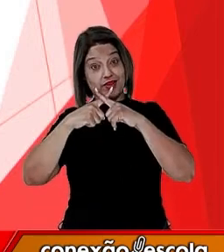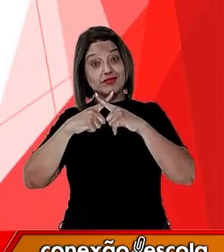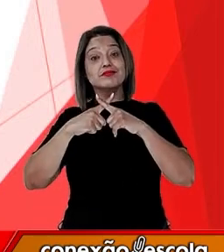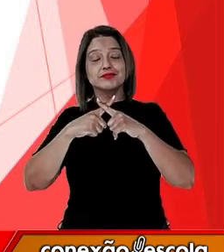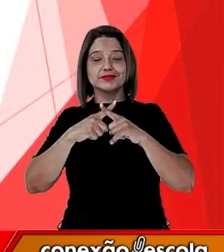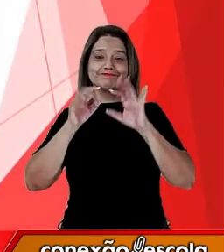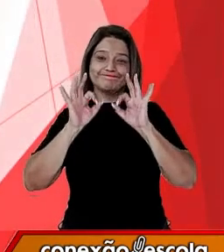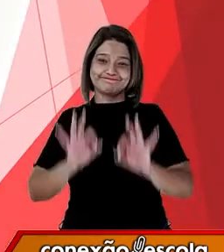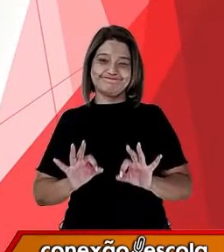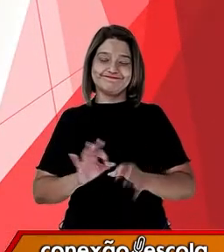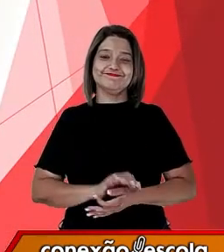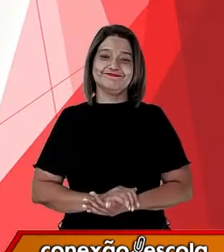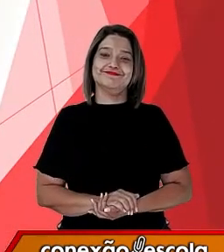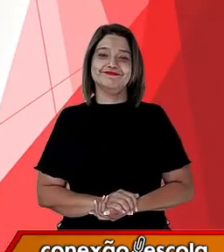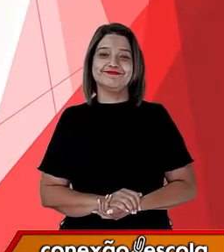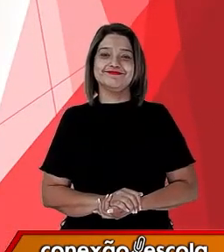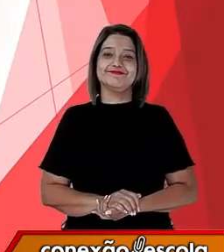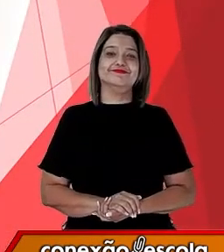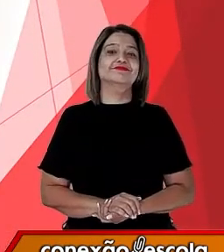A.